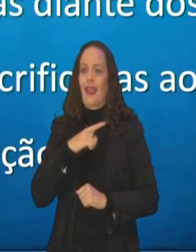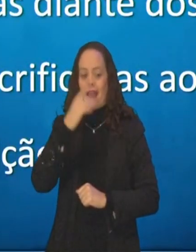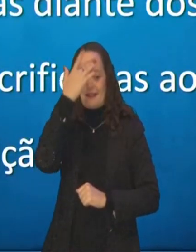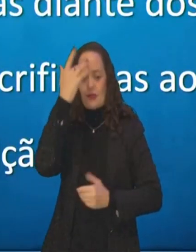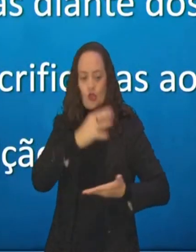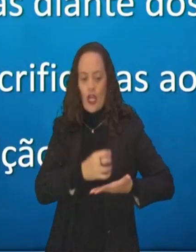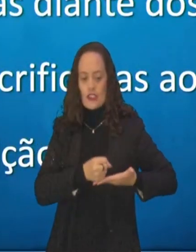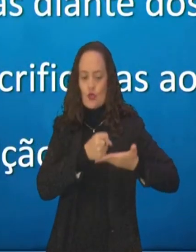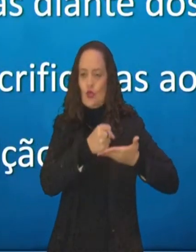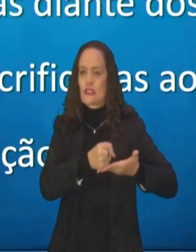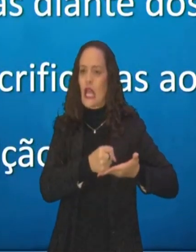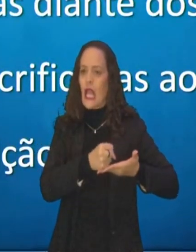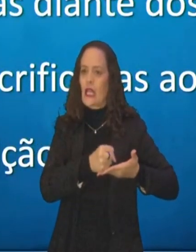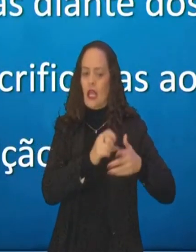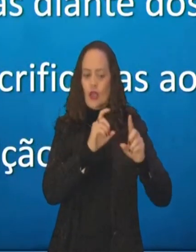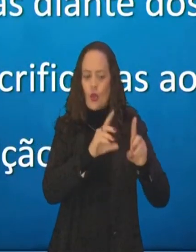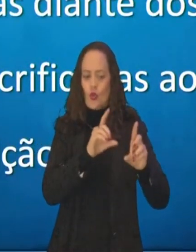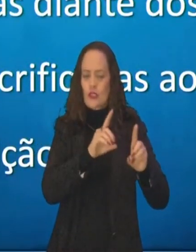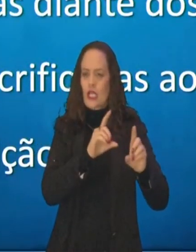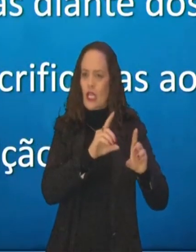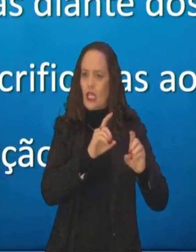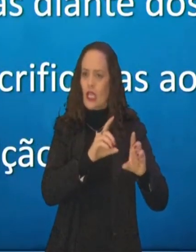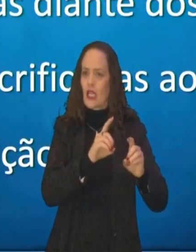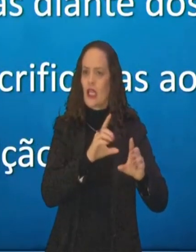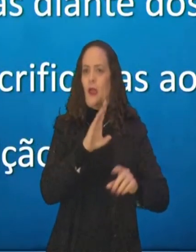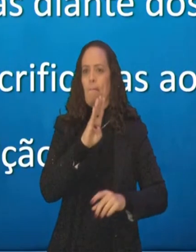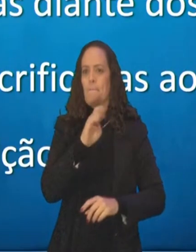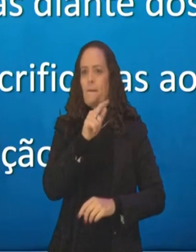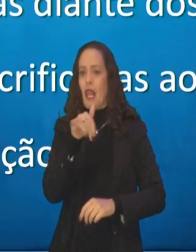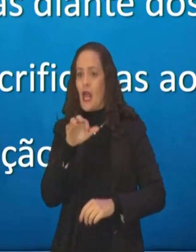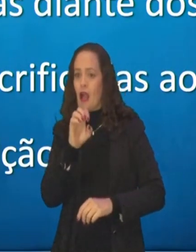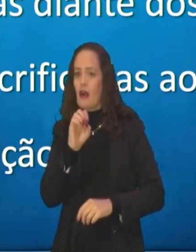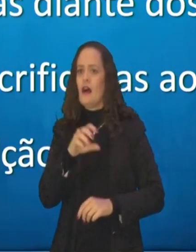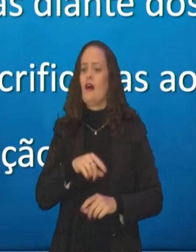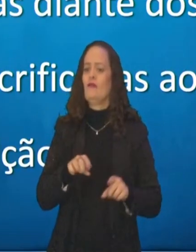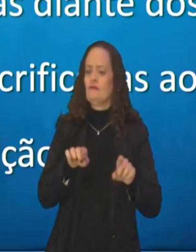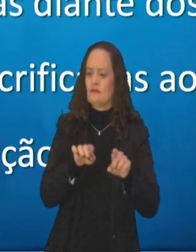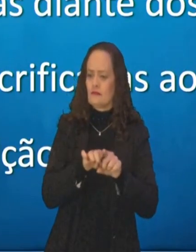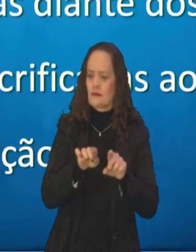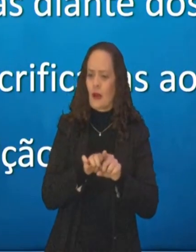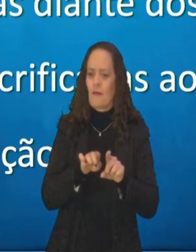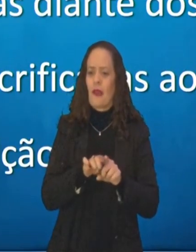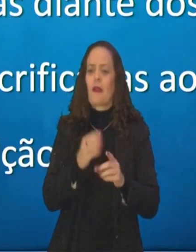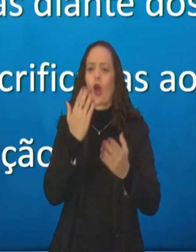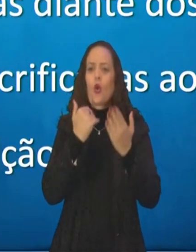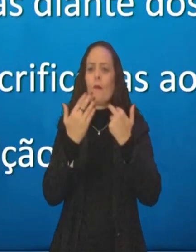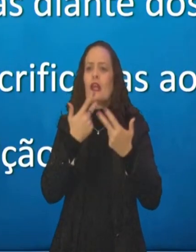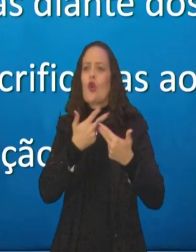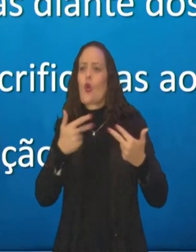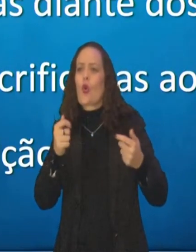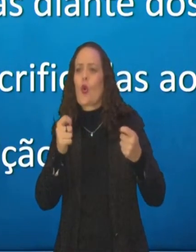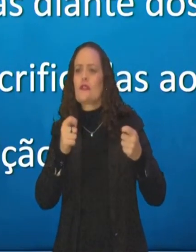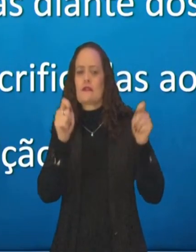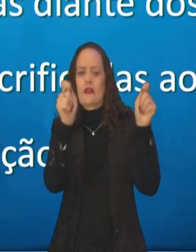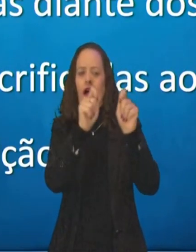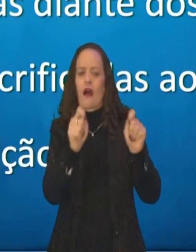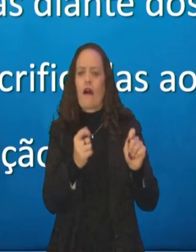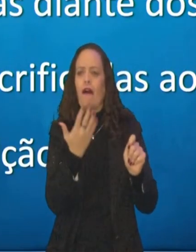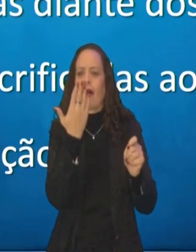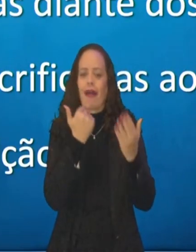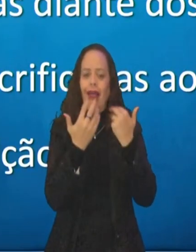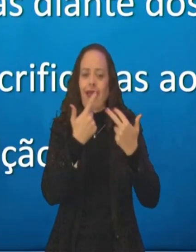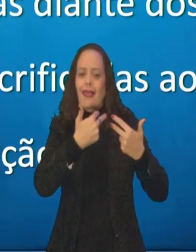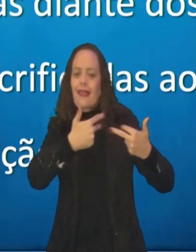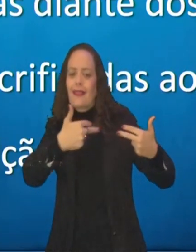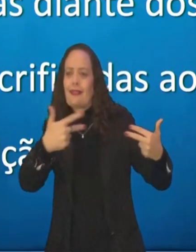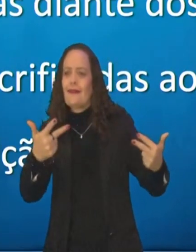doutrina de Balaão, o qual ensinava Balaque a armar ciladas diante dos filhos de Israel para comerem coisas sacrificadas aos ídolos e a praticarem